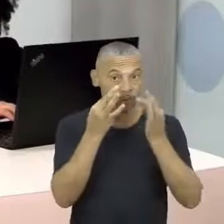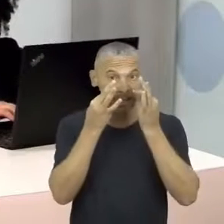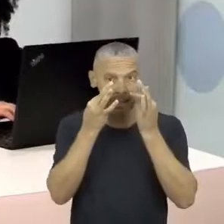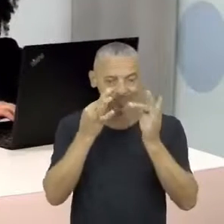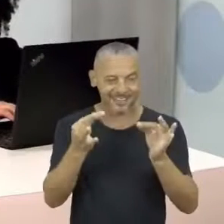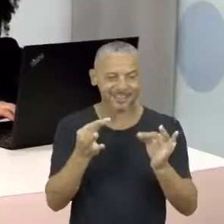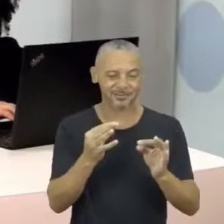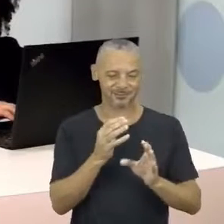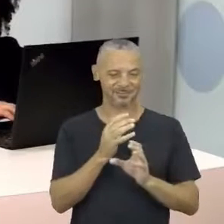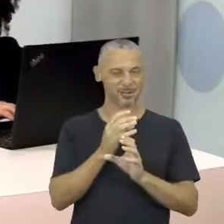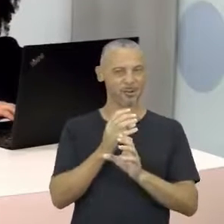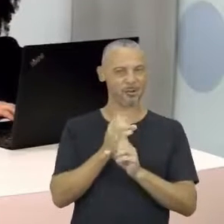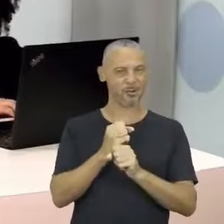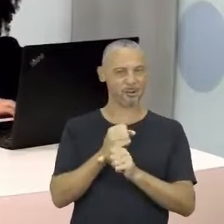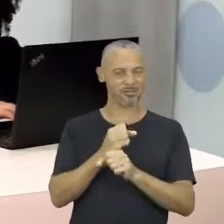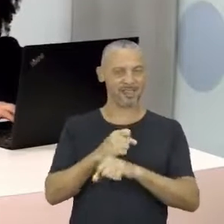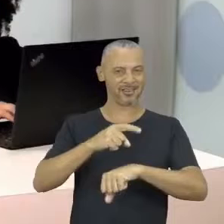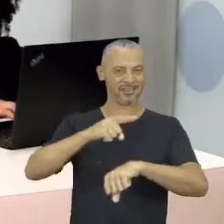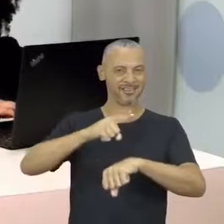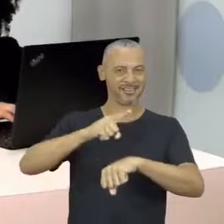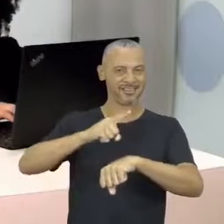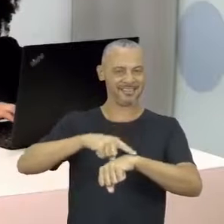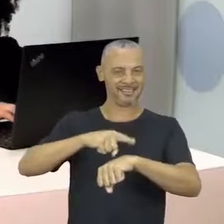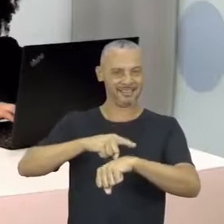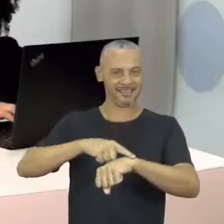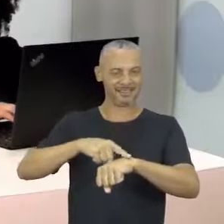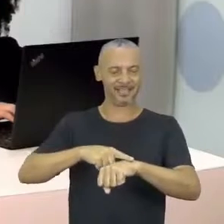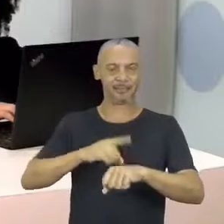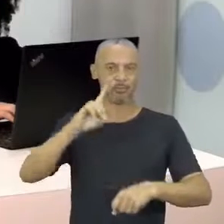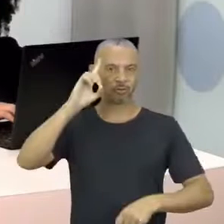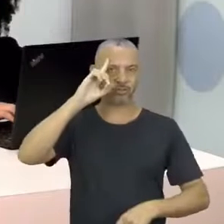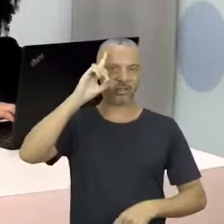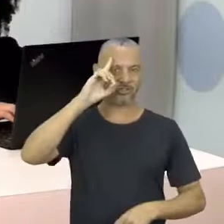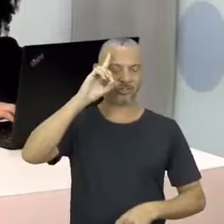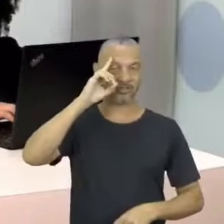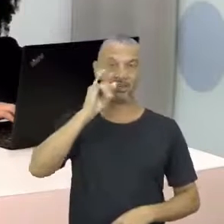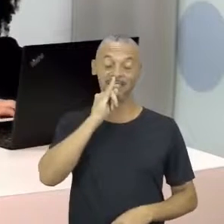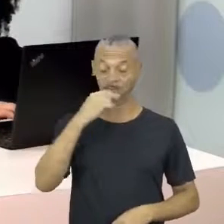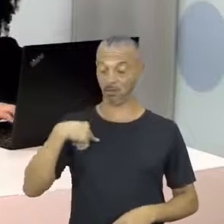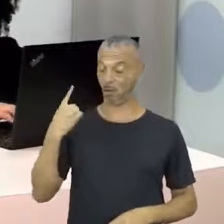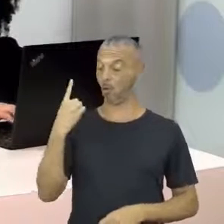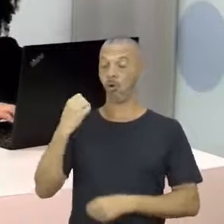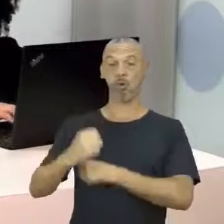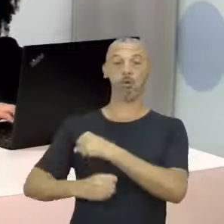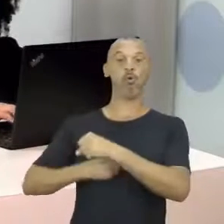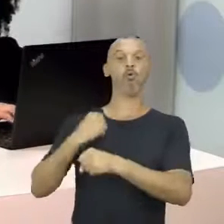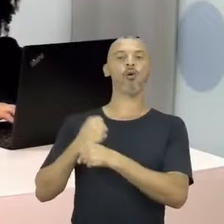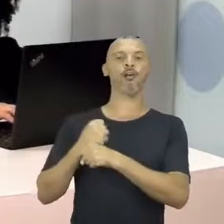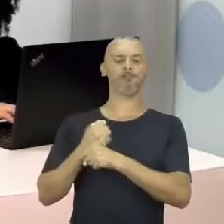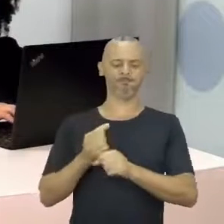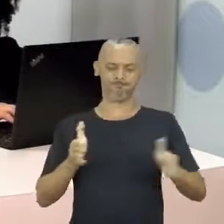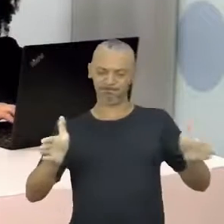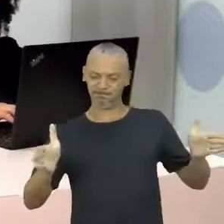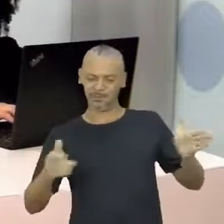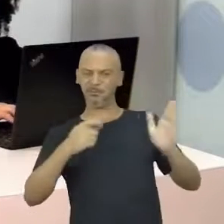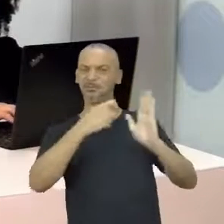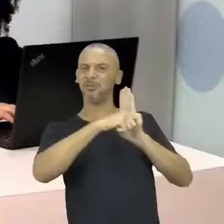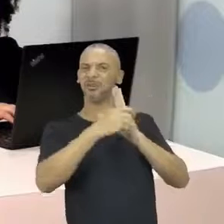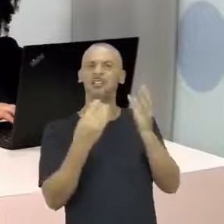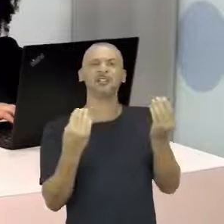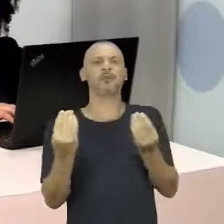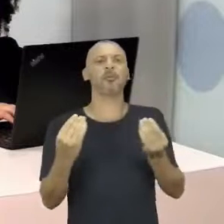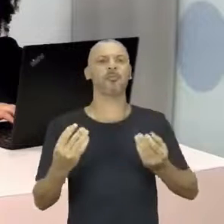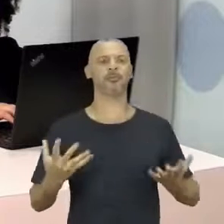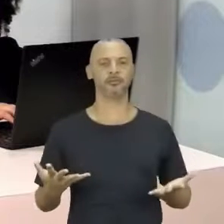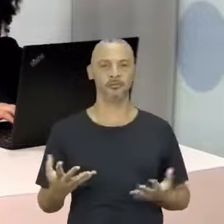de tempo, é em dias, tá bom? Então, vamos lá. Eu tenho 1 ano. Como eu vou anotar esse tempo de 1 ano de tempo de